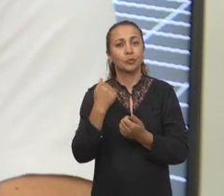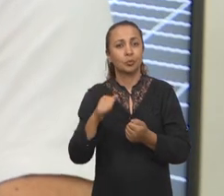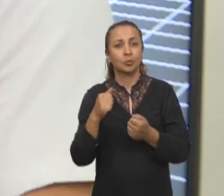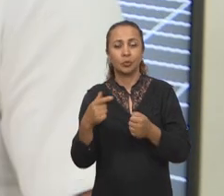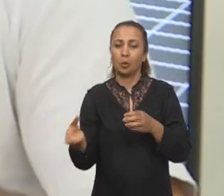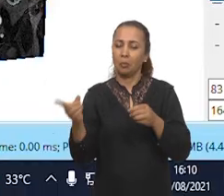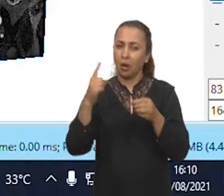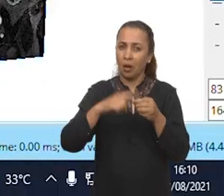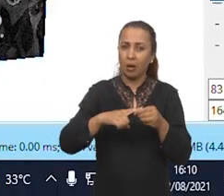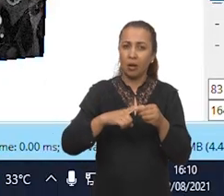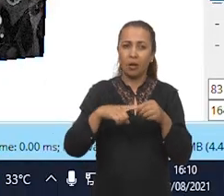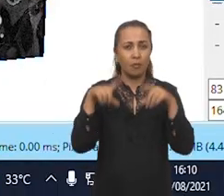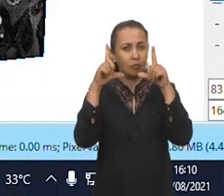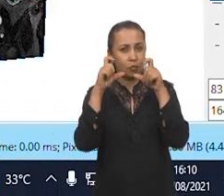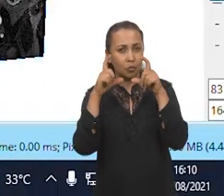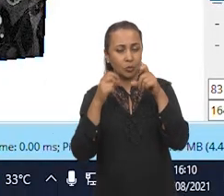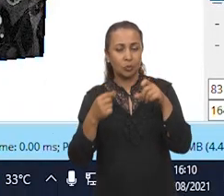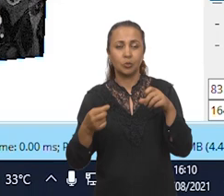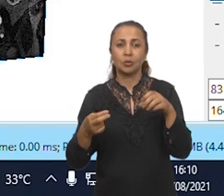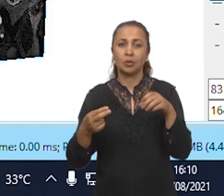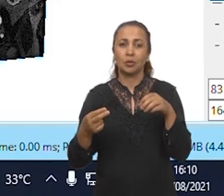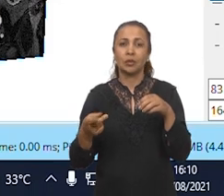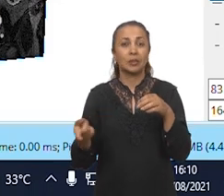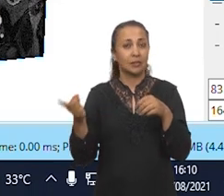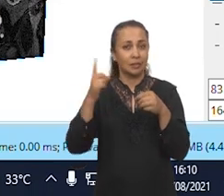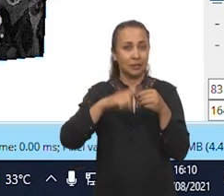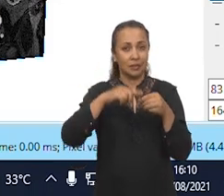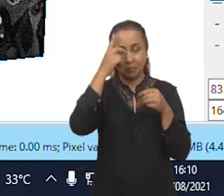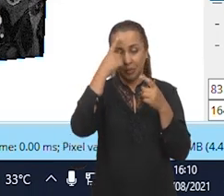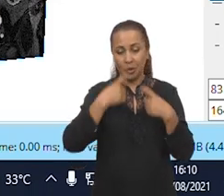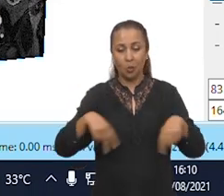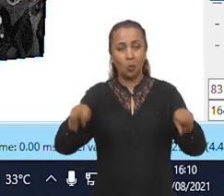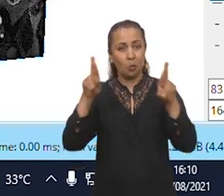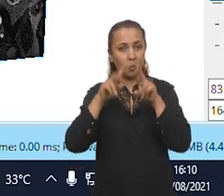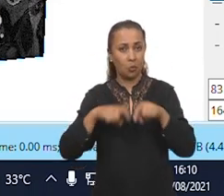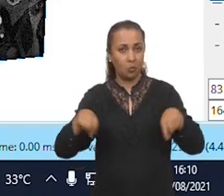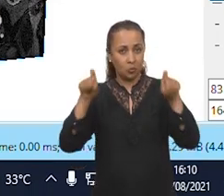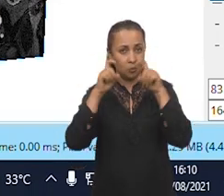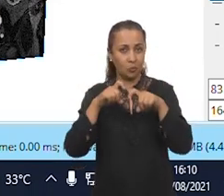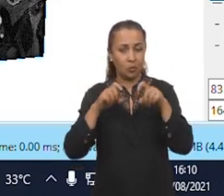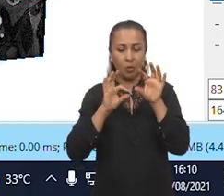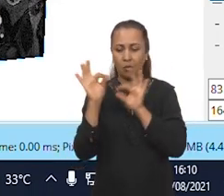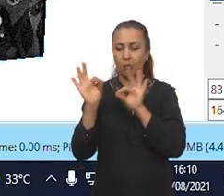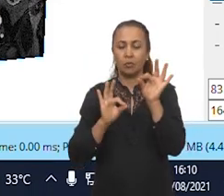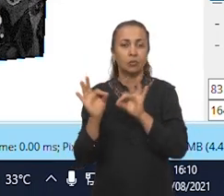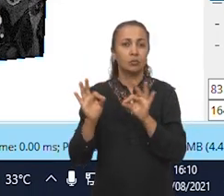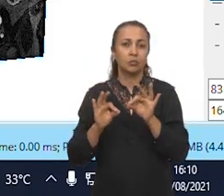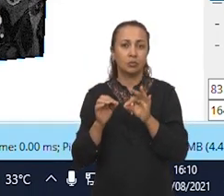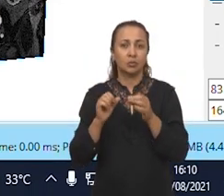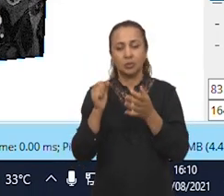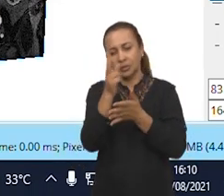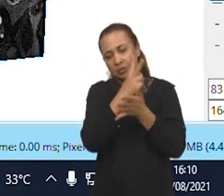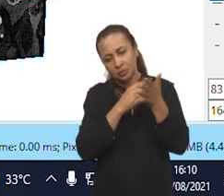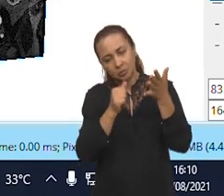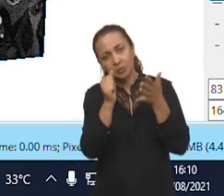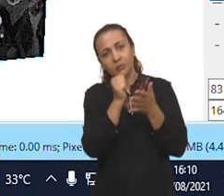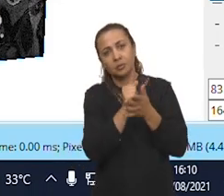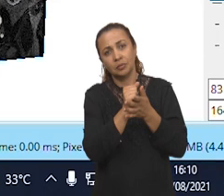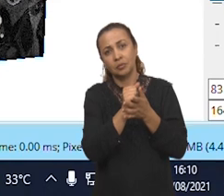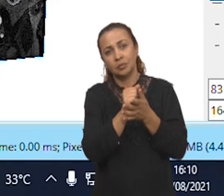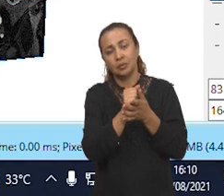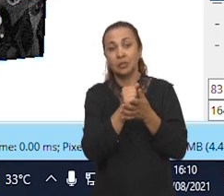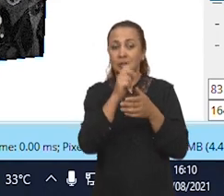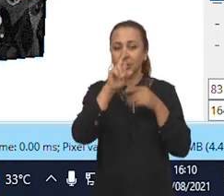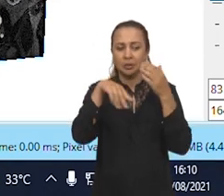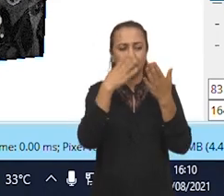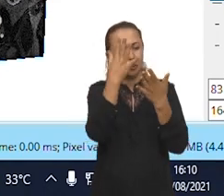feito recuperar as imagens trazer para temperar falo trazer convite computacional consertar lá e verificar se